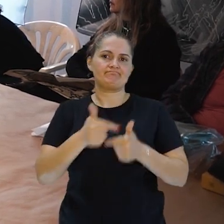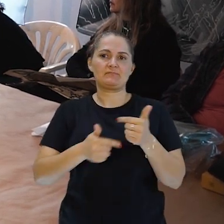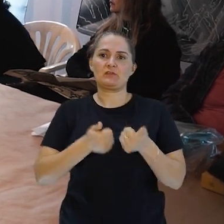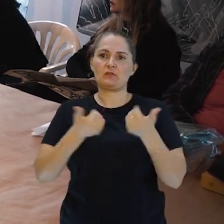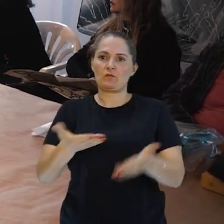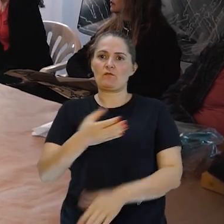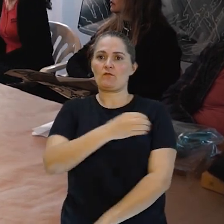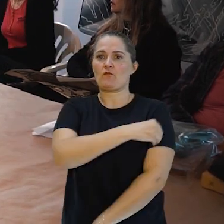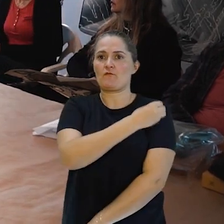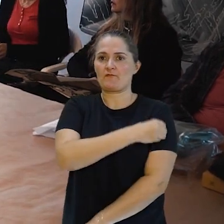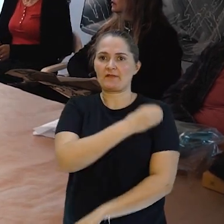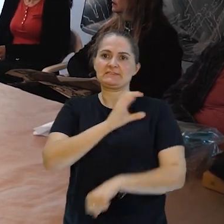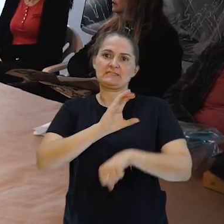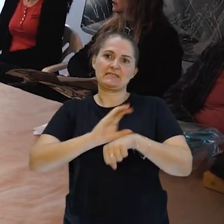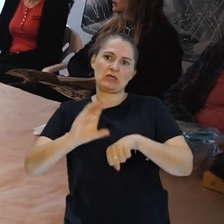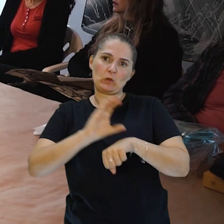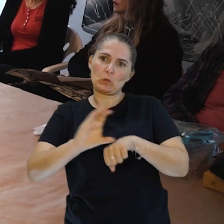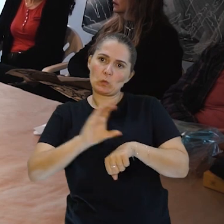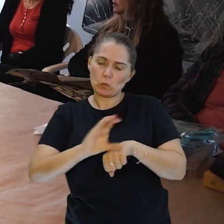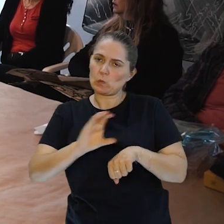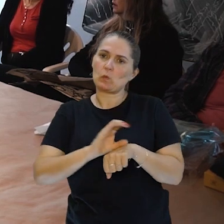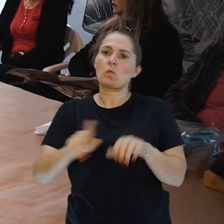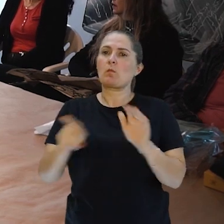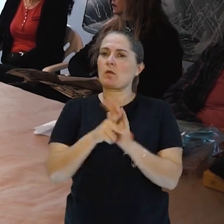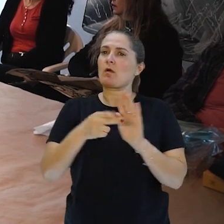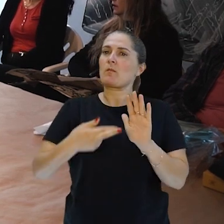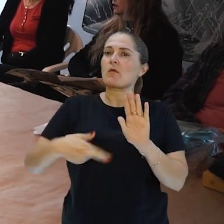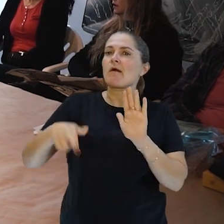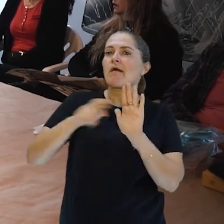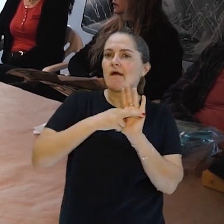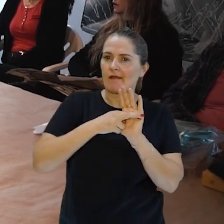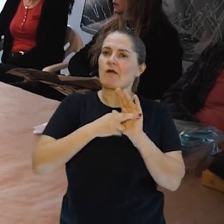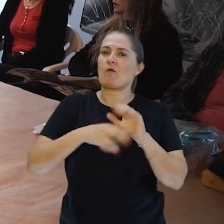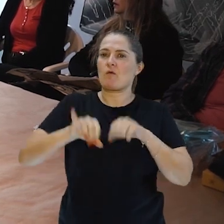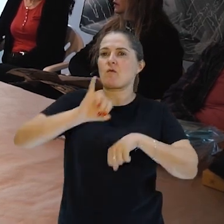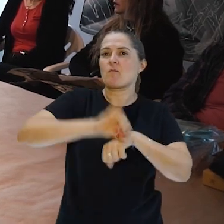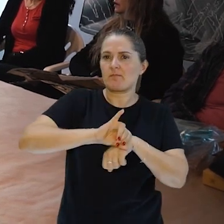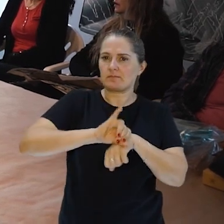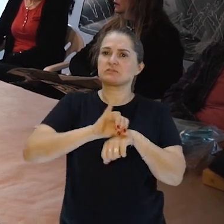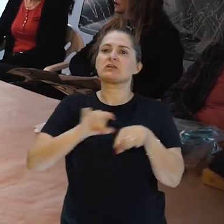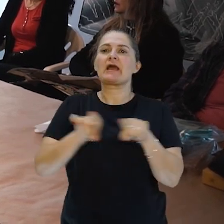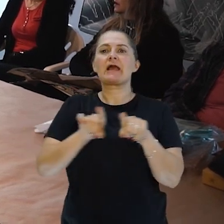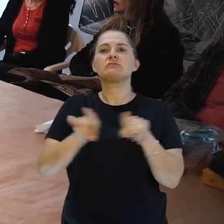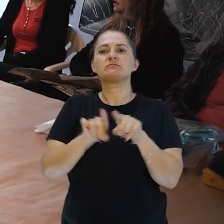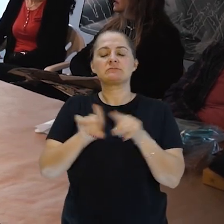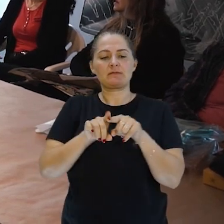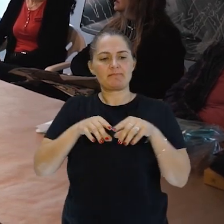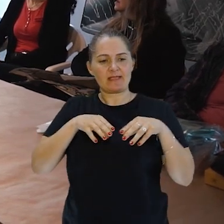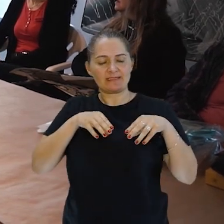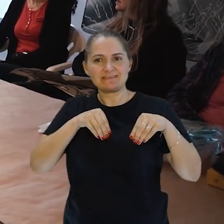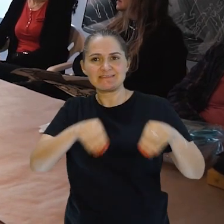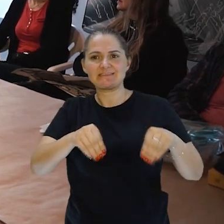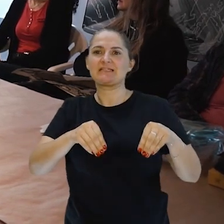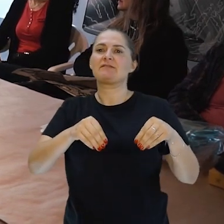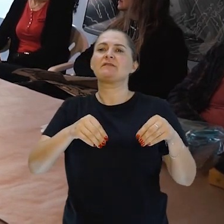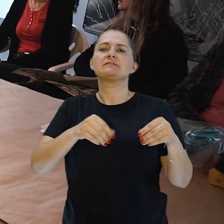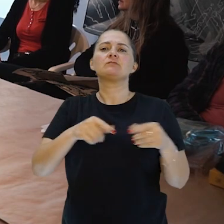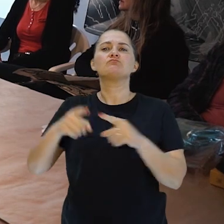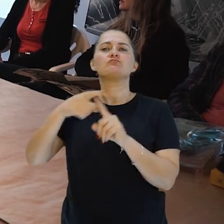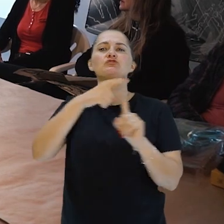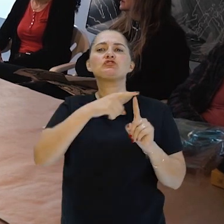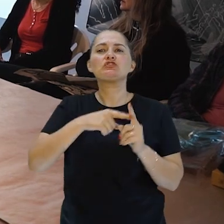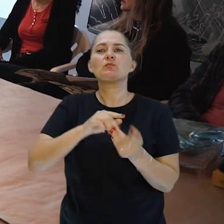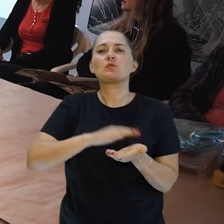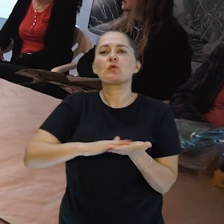atua oferecendo oficinas, cursos de restauro, de intervenções em determinados tipos